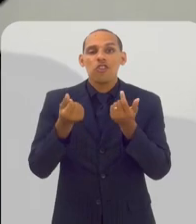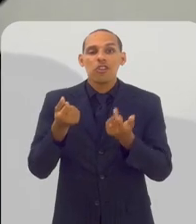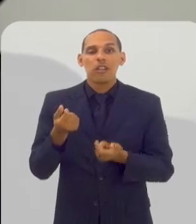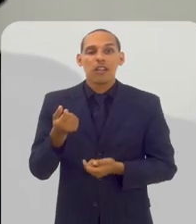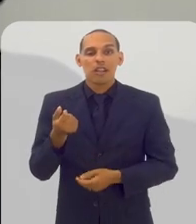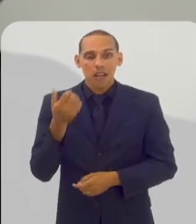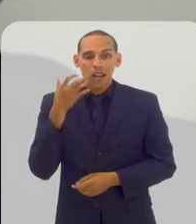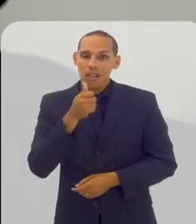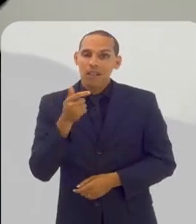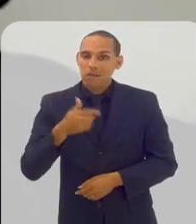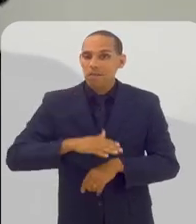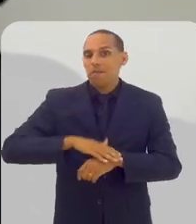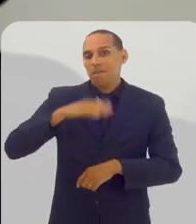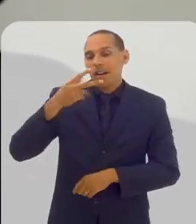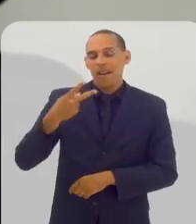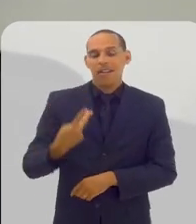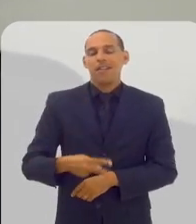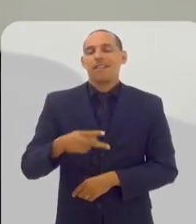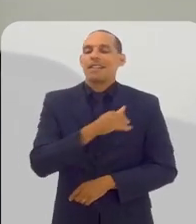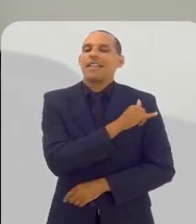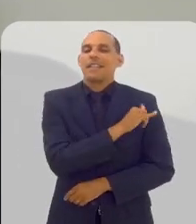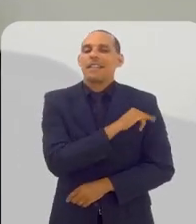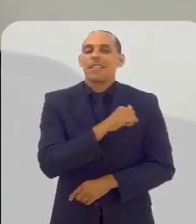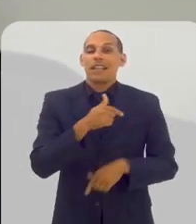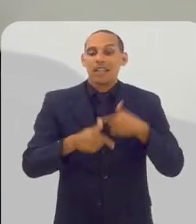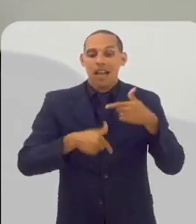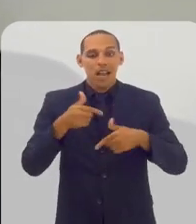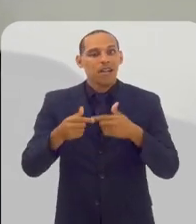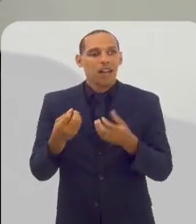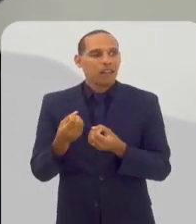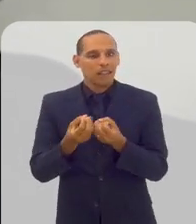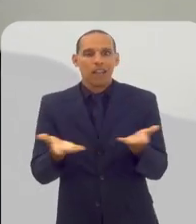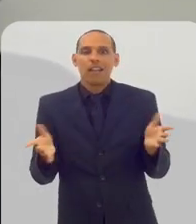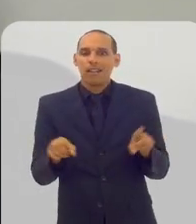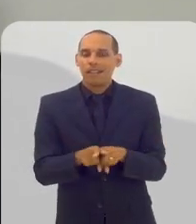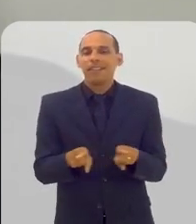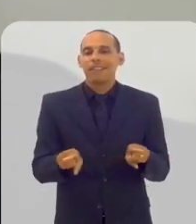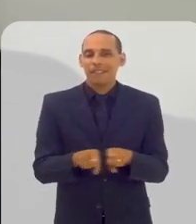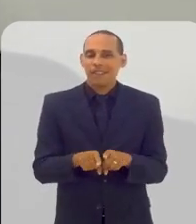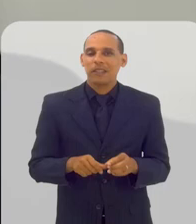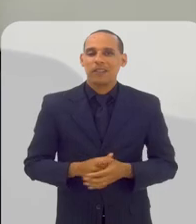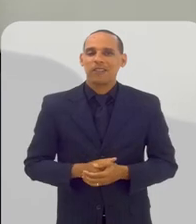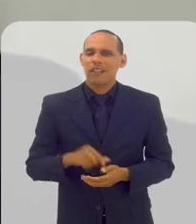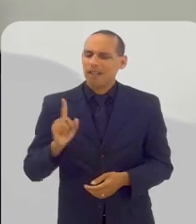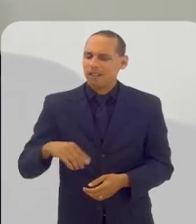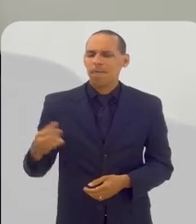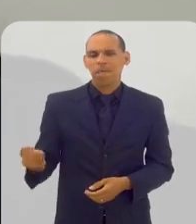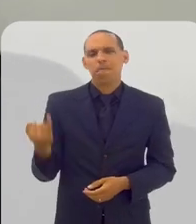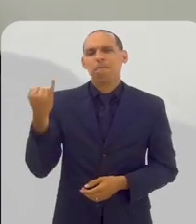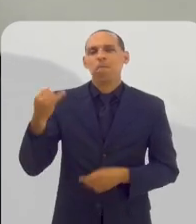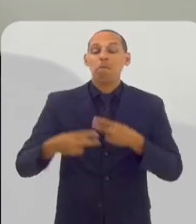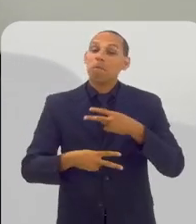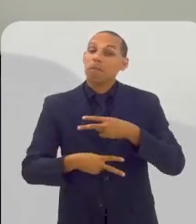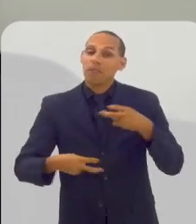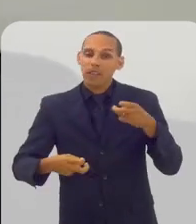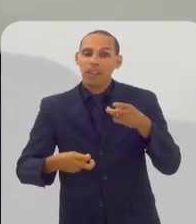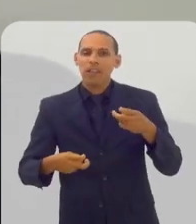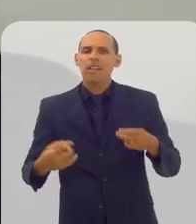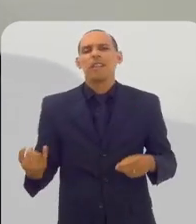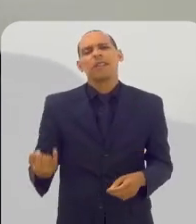maior renda maior empregabilidade para o estado do Rio de Janeiro é isso isso é fundamental